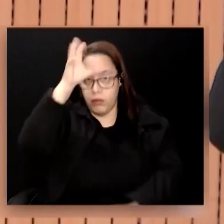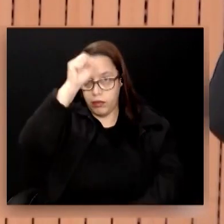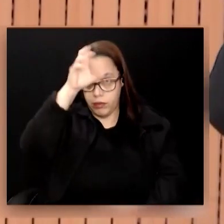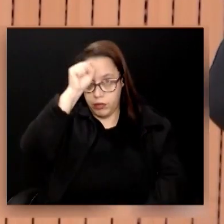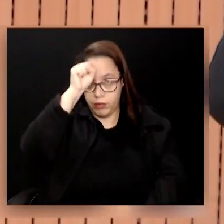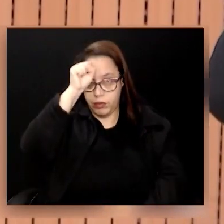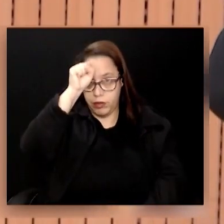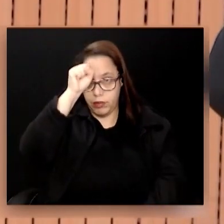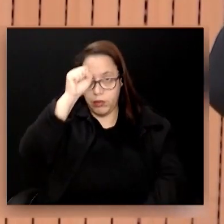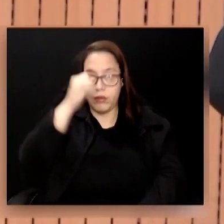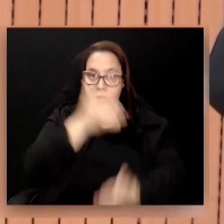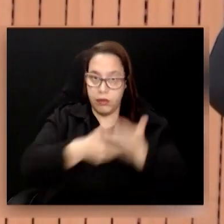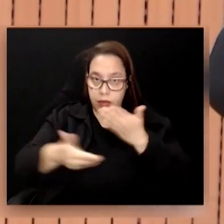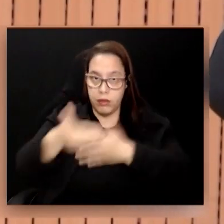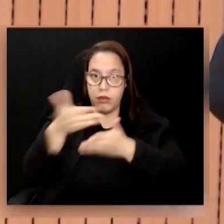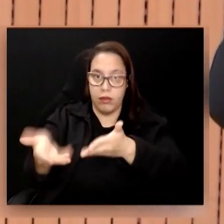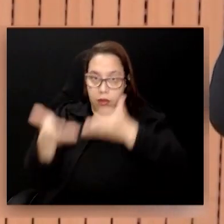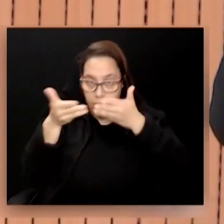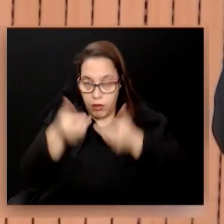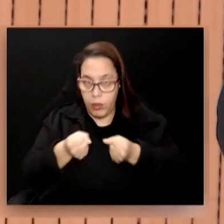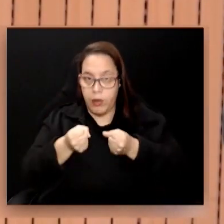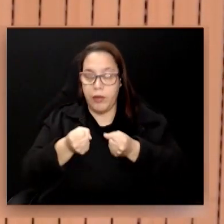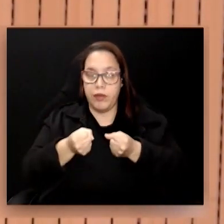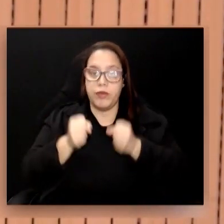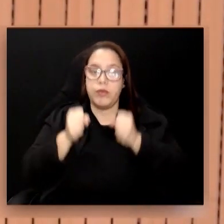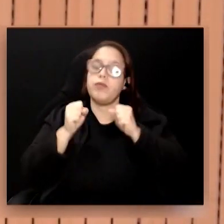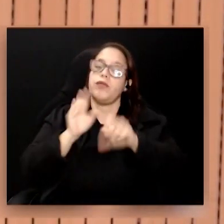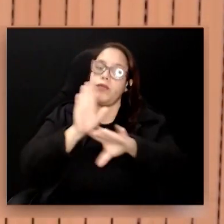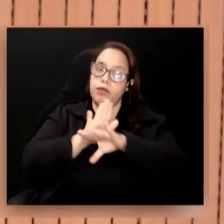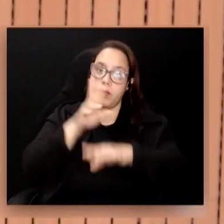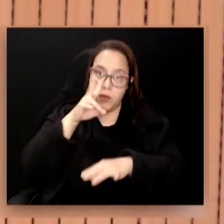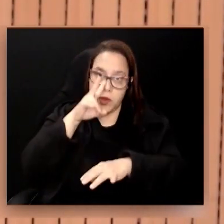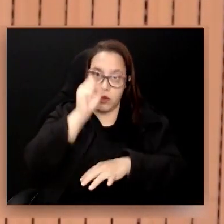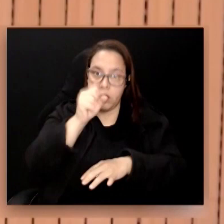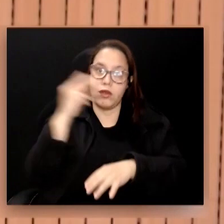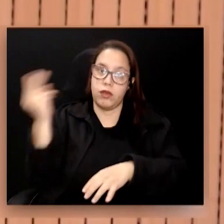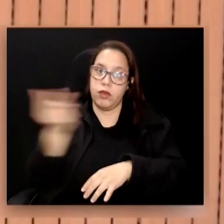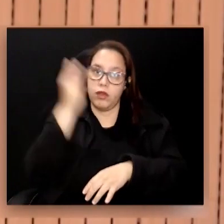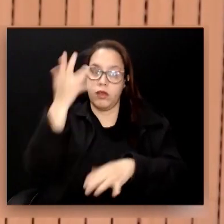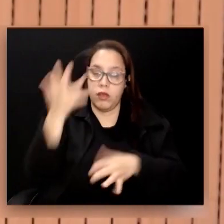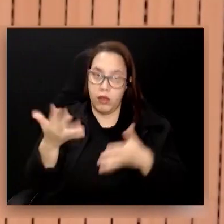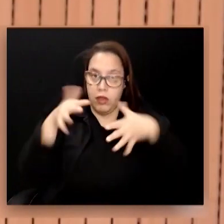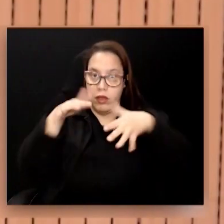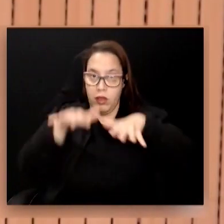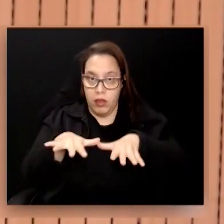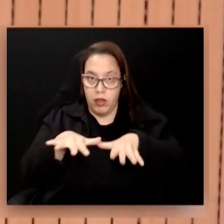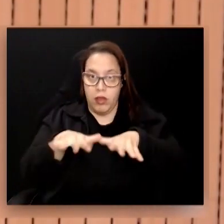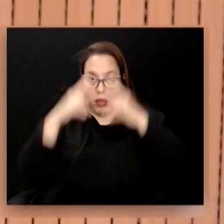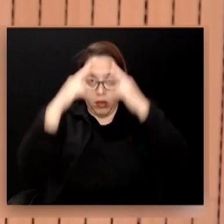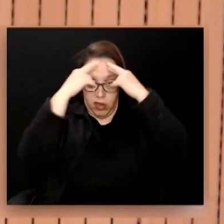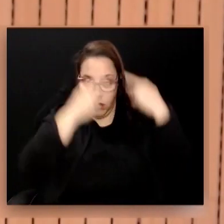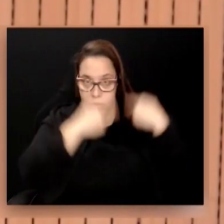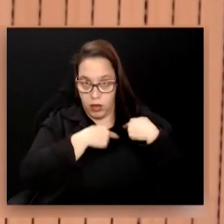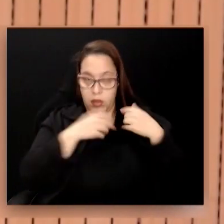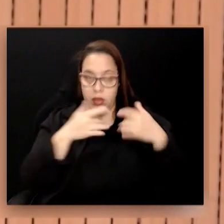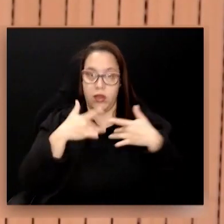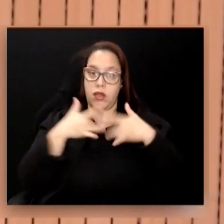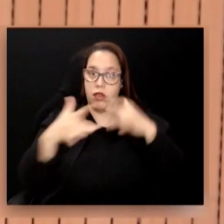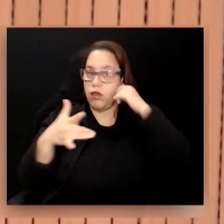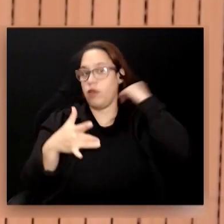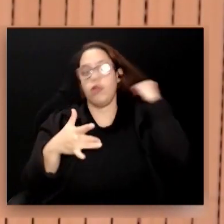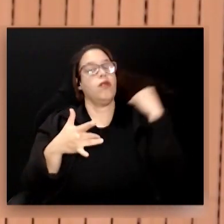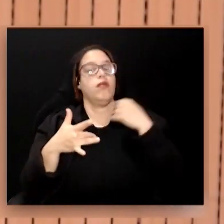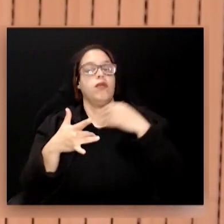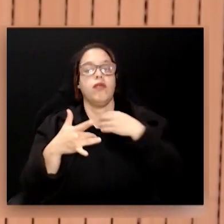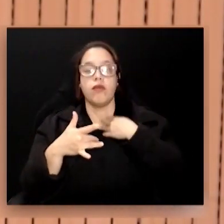e acolhimento. Que possamos juntos fortalecer valores de inclusão, respeito e solidariedade, reconhecendo